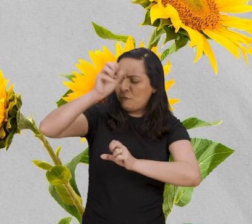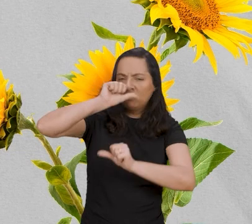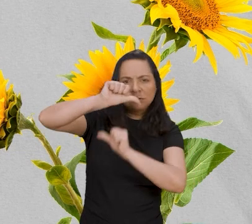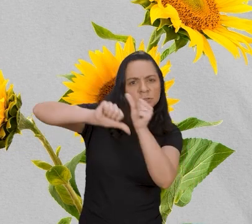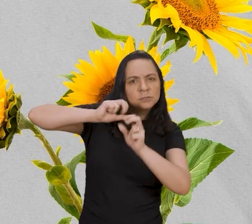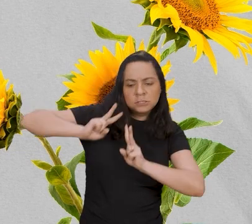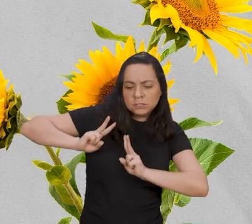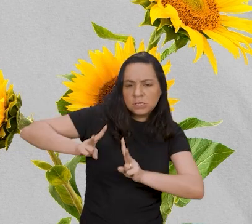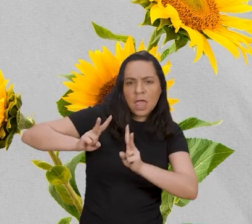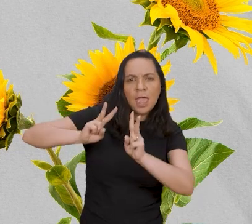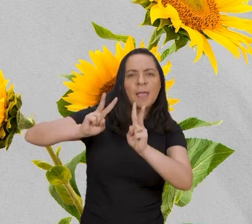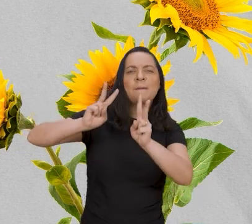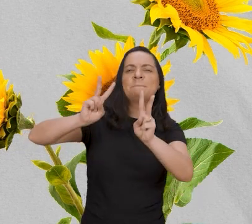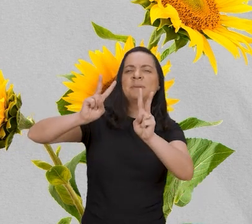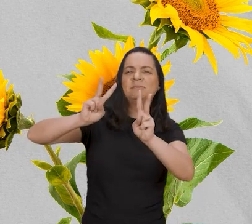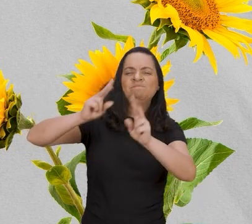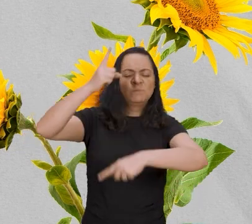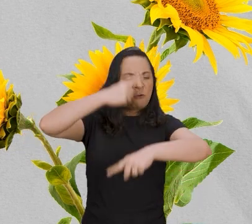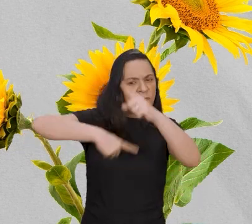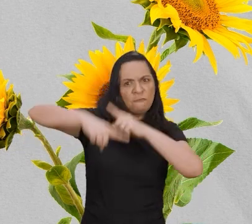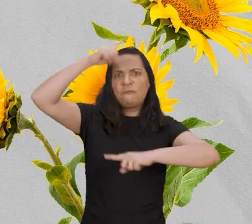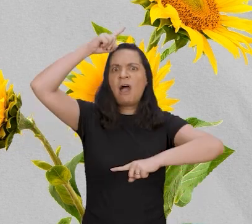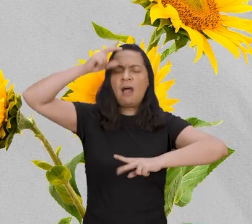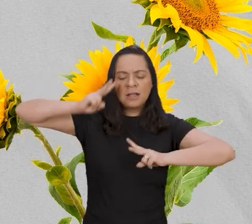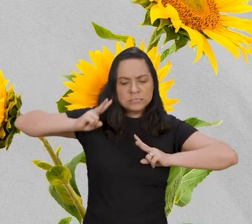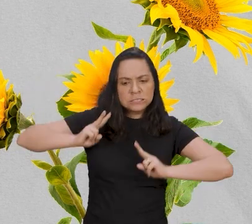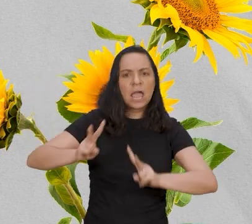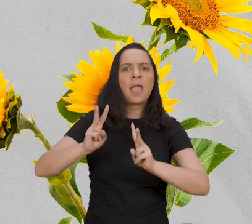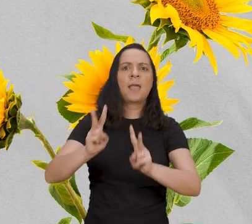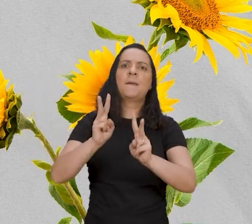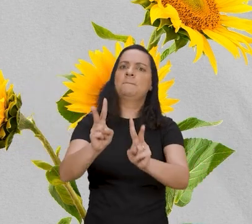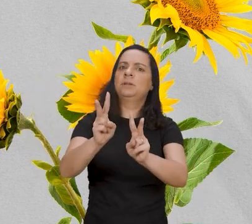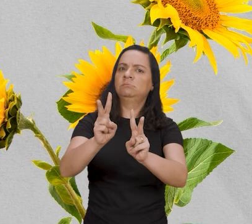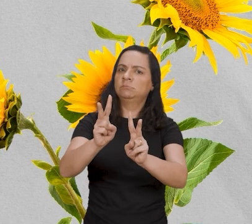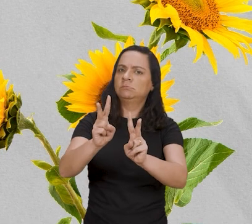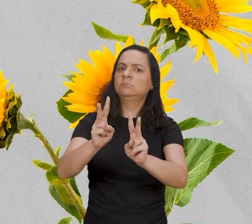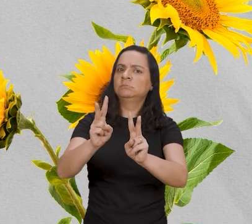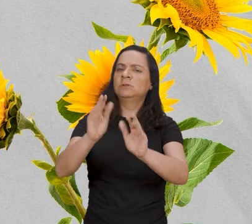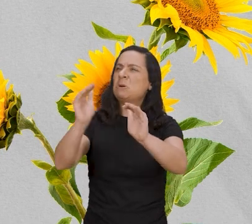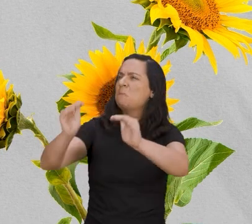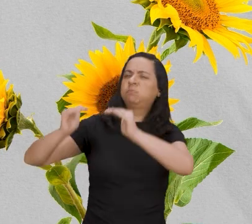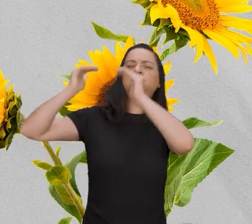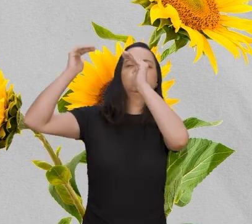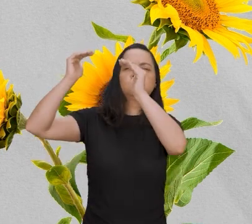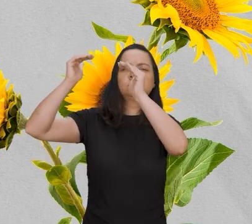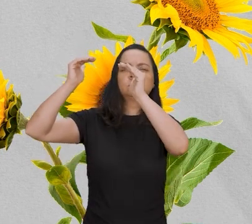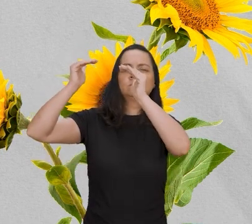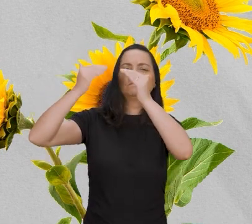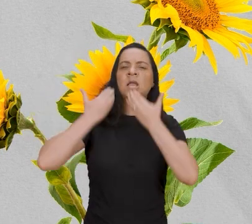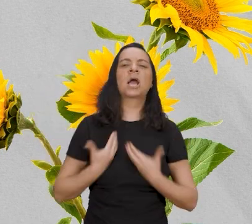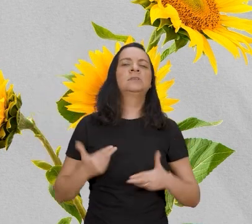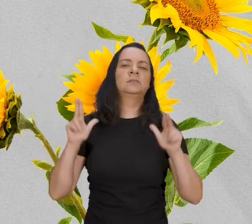forças. Voam bem alto como águias, correm e não ficam exaustos, andam e não